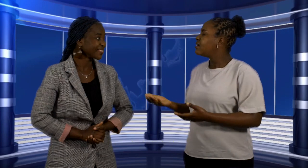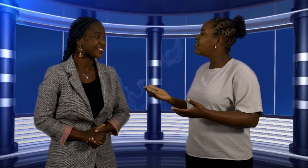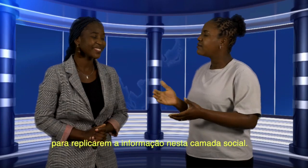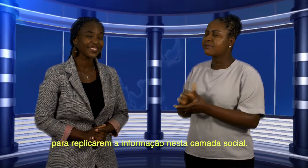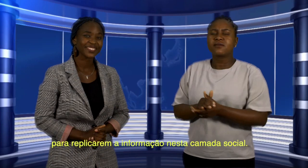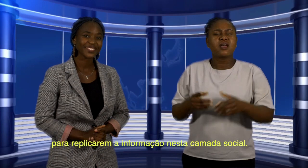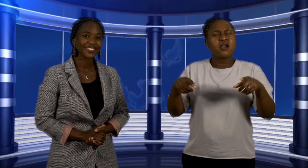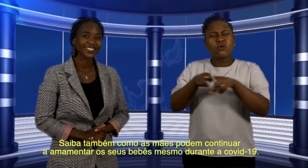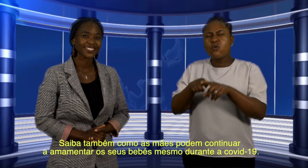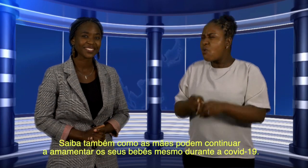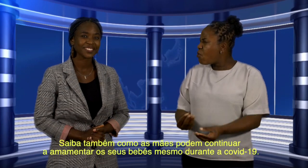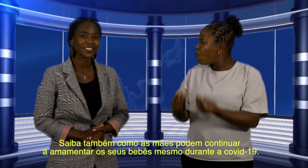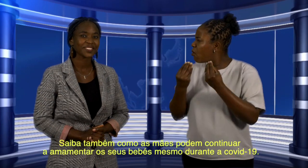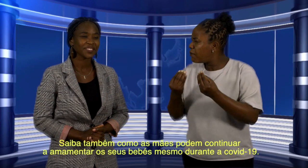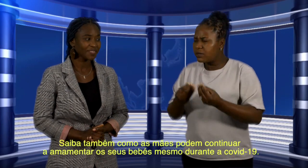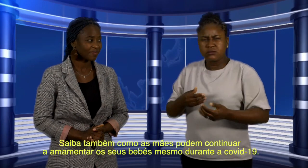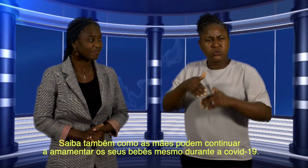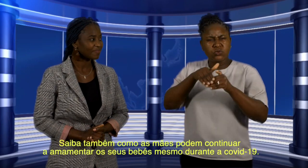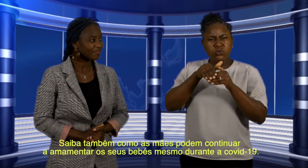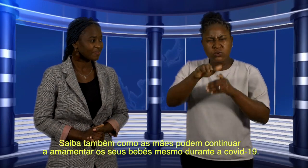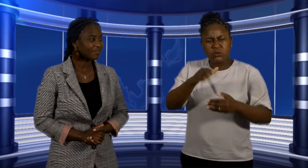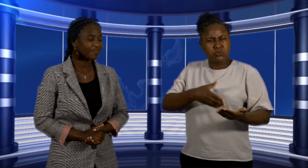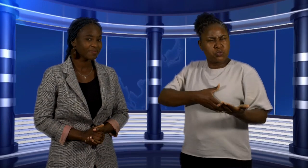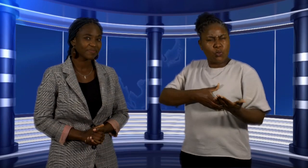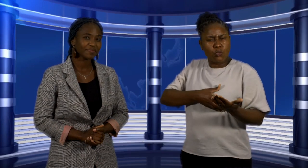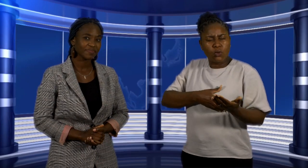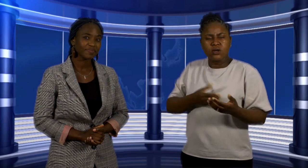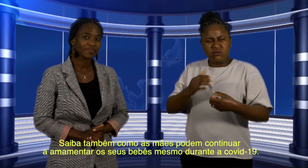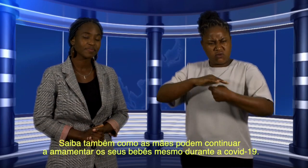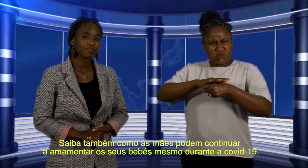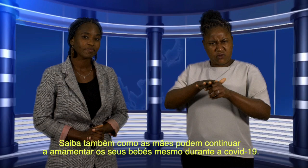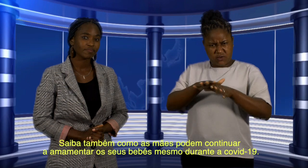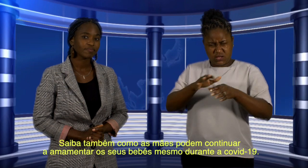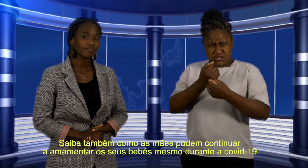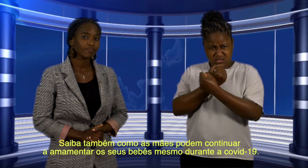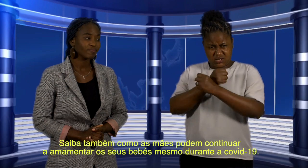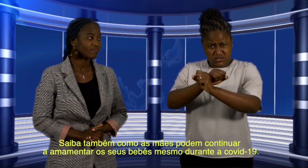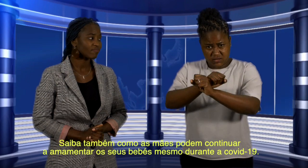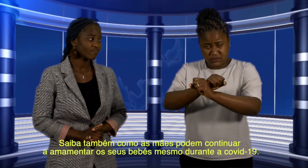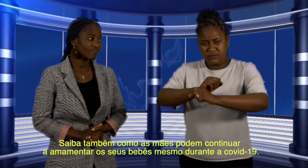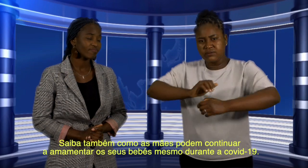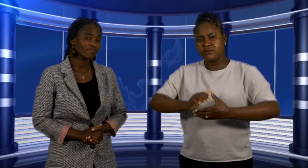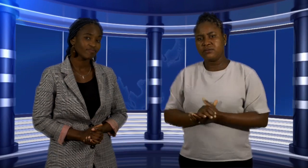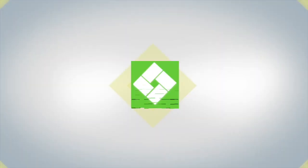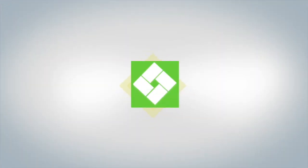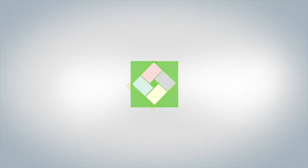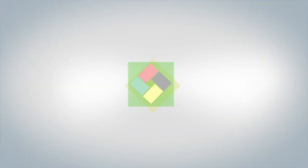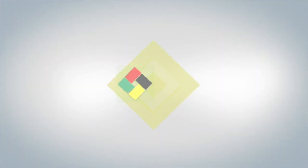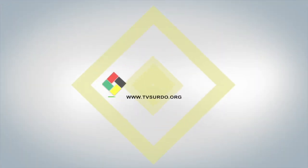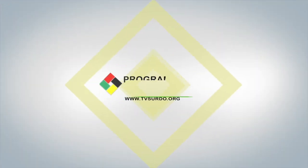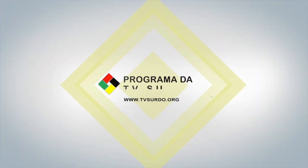nesta camada social. Saiba também como as mães podem continuar a amamentar os seus bebês mesmo durante a Covid-19.